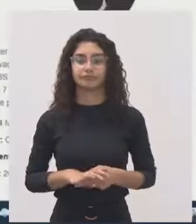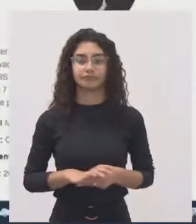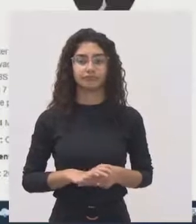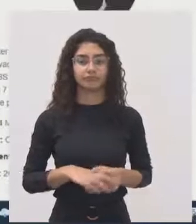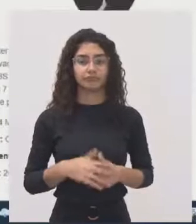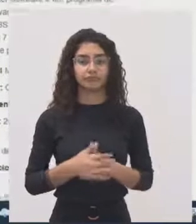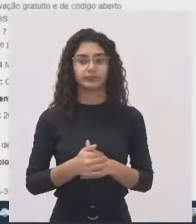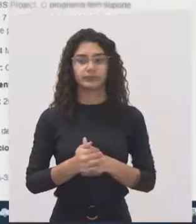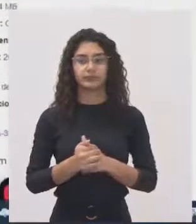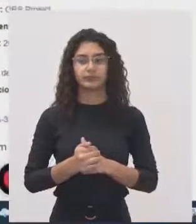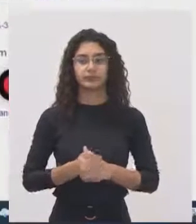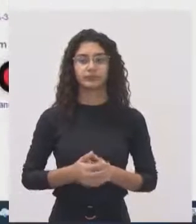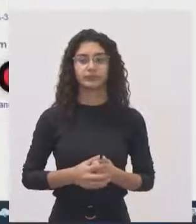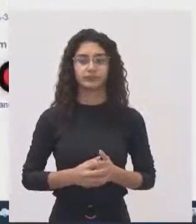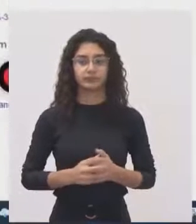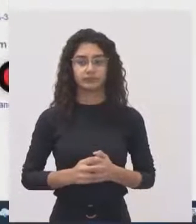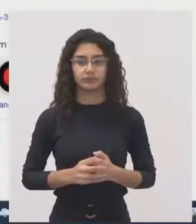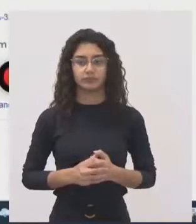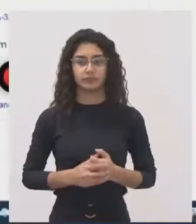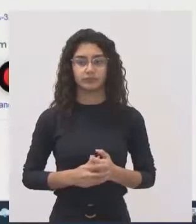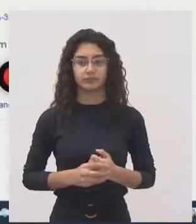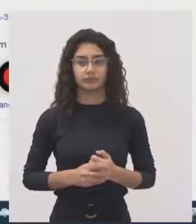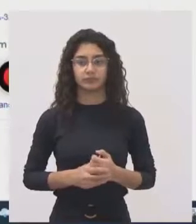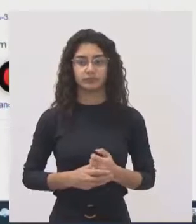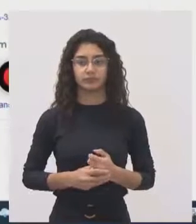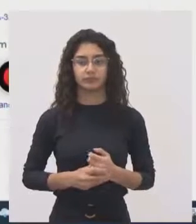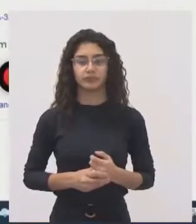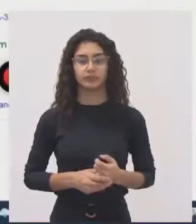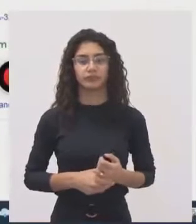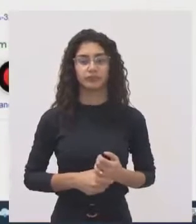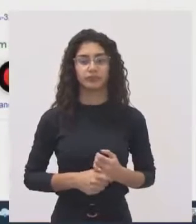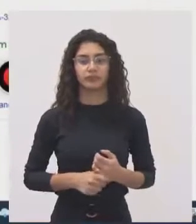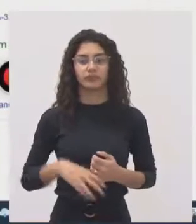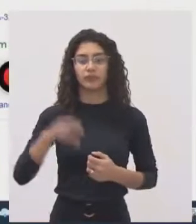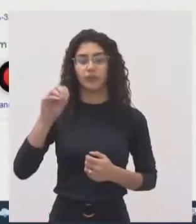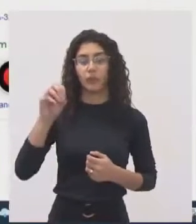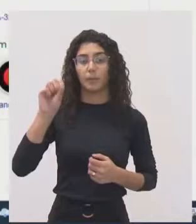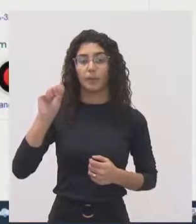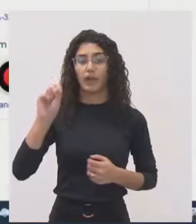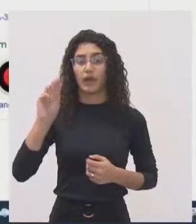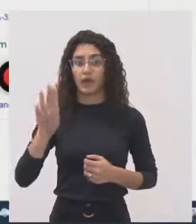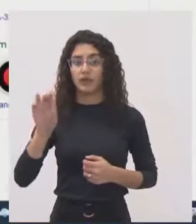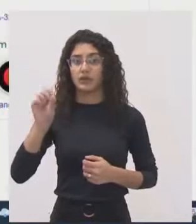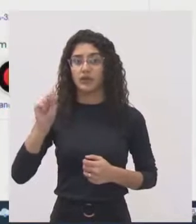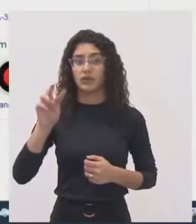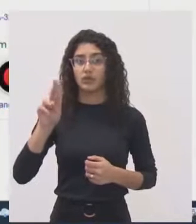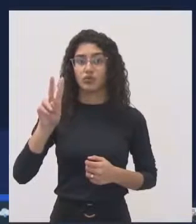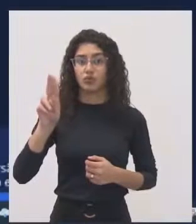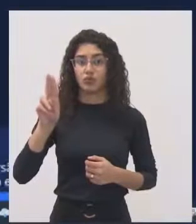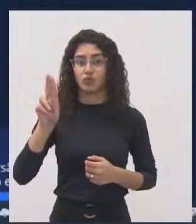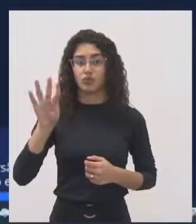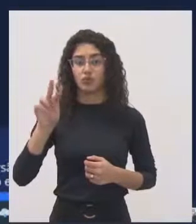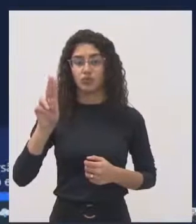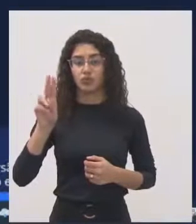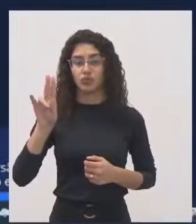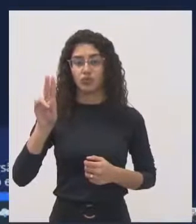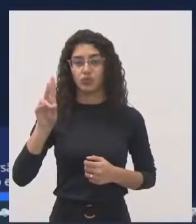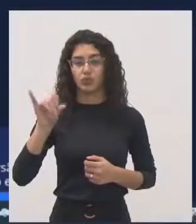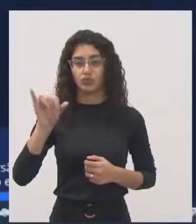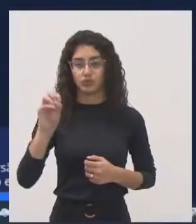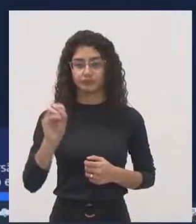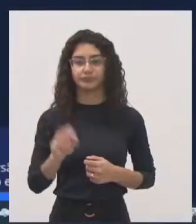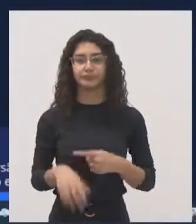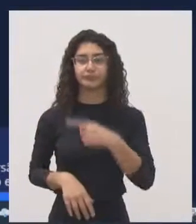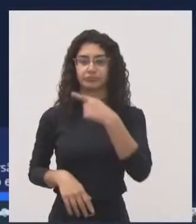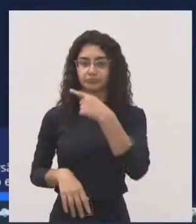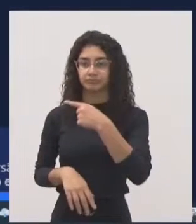errado aqui. Aqui, OBS Studio, baixar OBS Studio. Essa